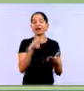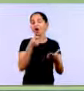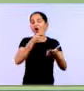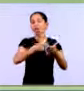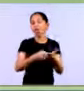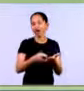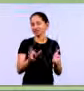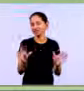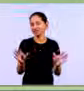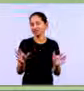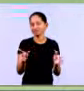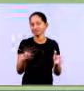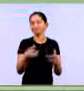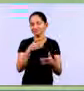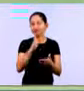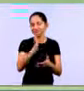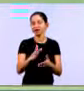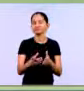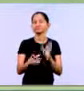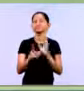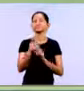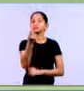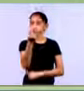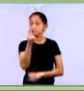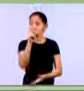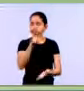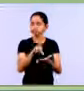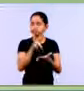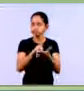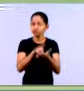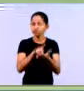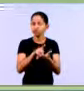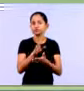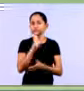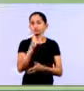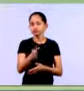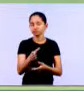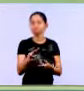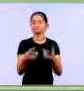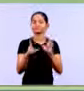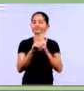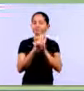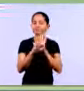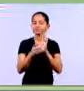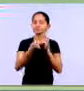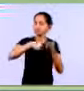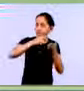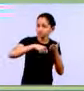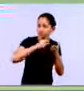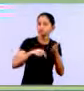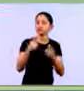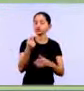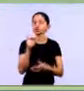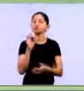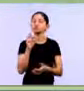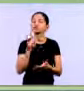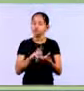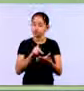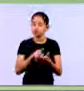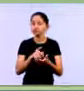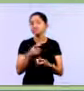quando instituída, em moeda ou cujo valor nela possa se exprimir, então em dinheiro, que